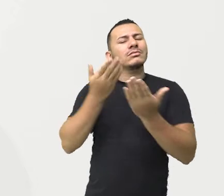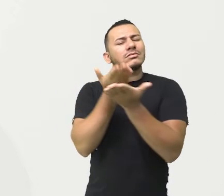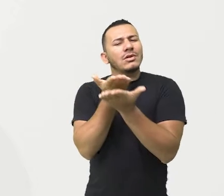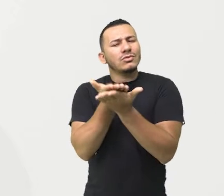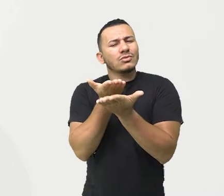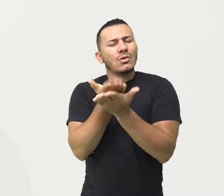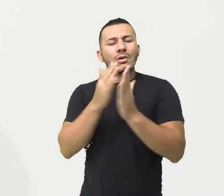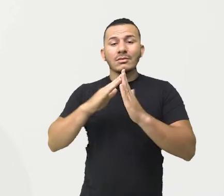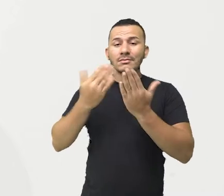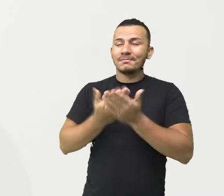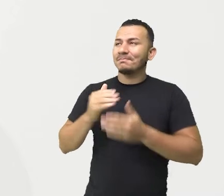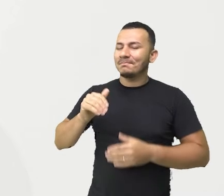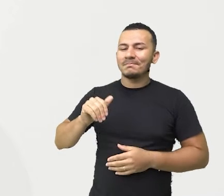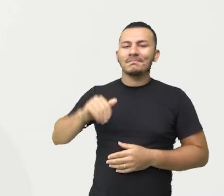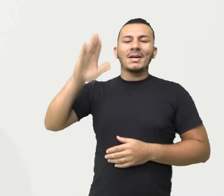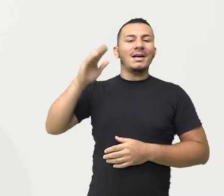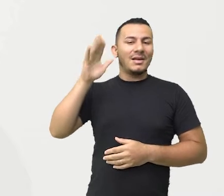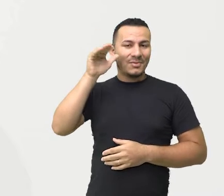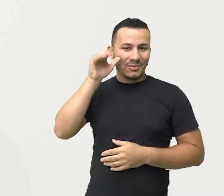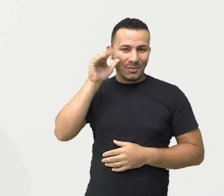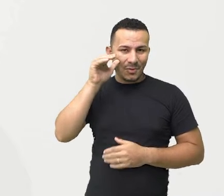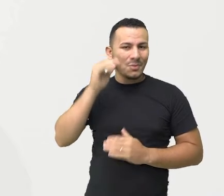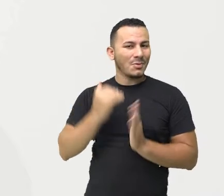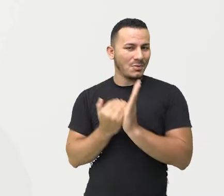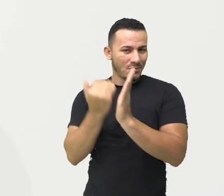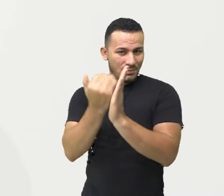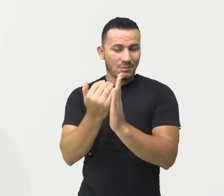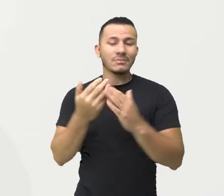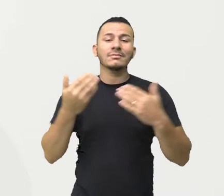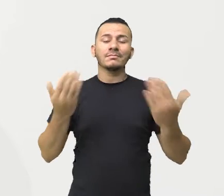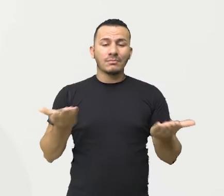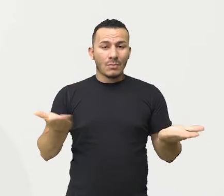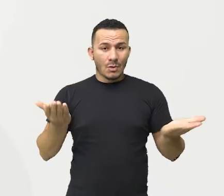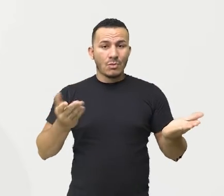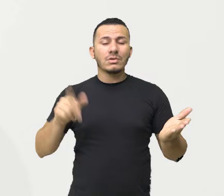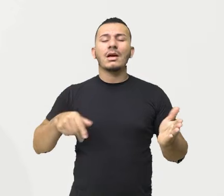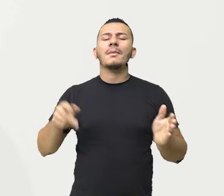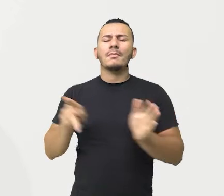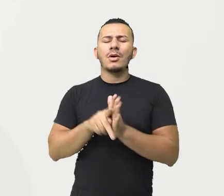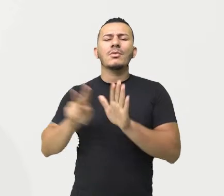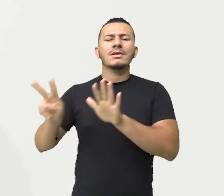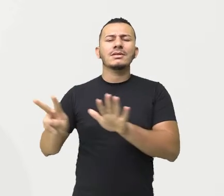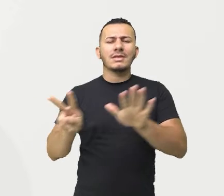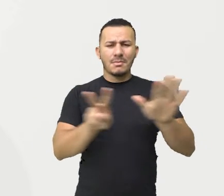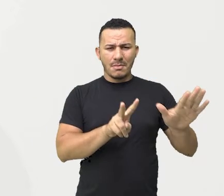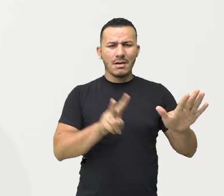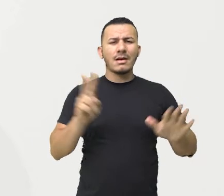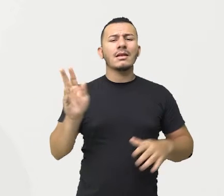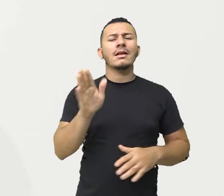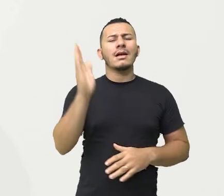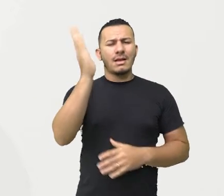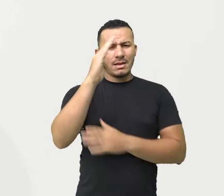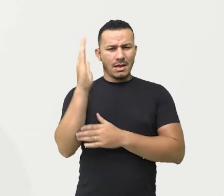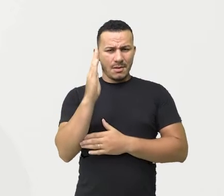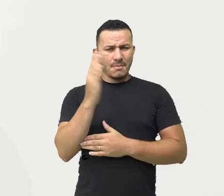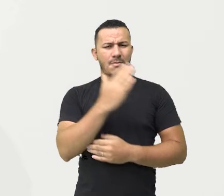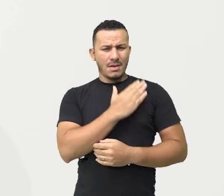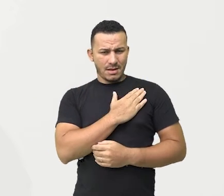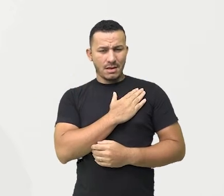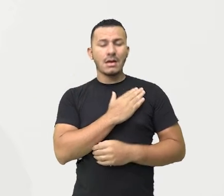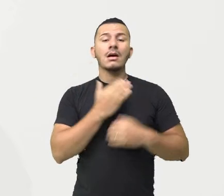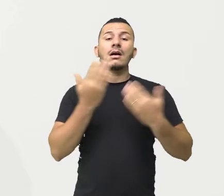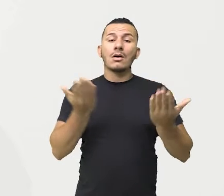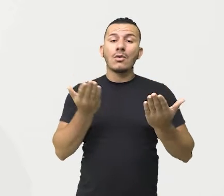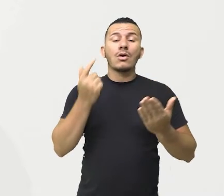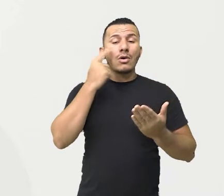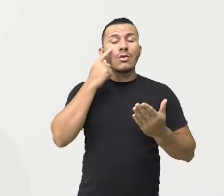somos mais curiosos ainda. E como estamos na Semana da Pátria, queremos também que vocês tenham